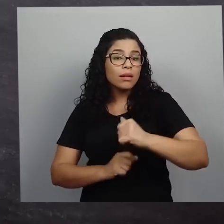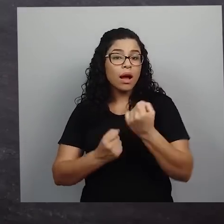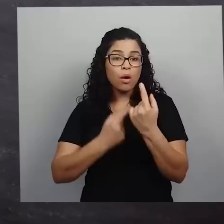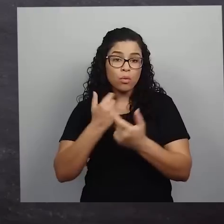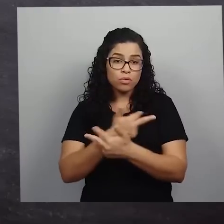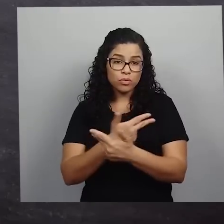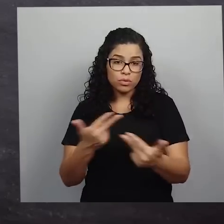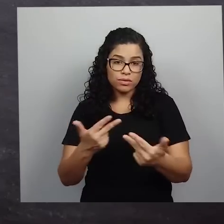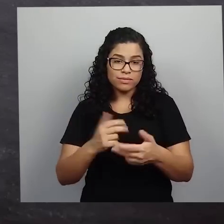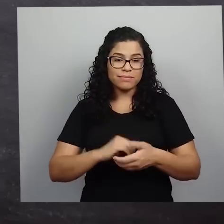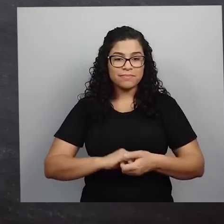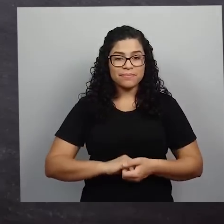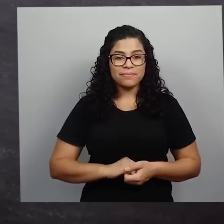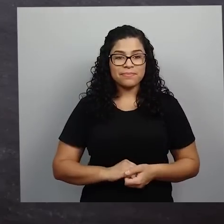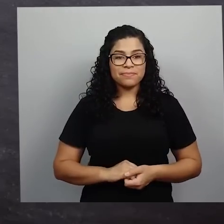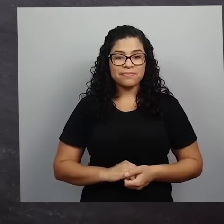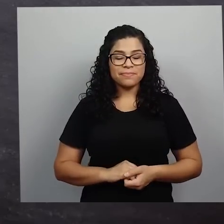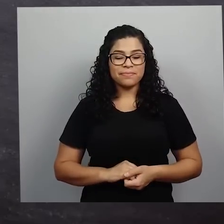Vamos a elas?